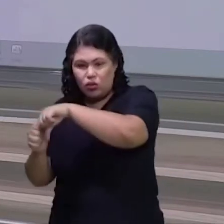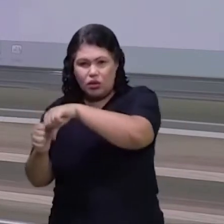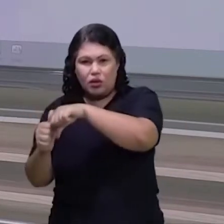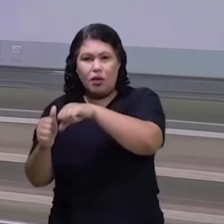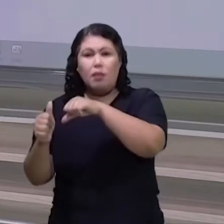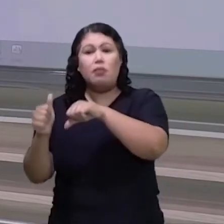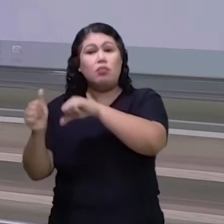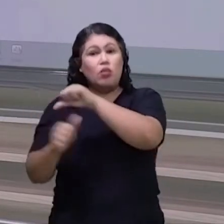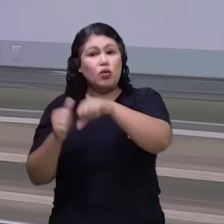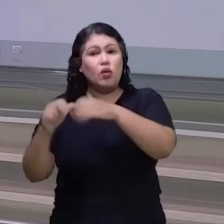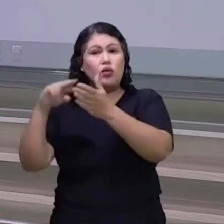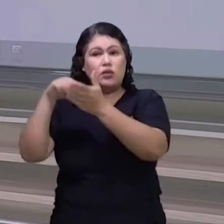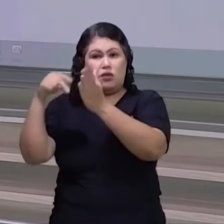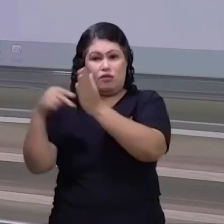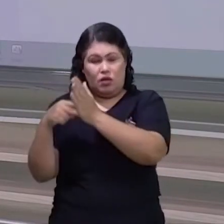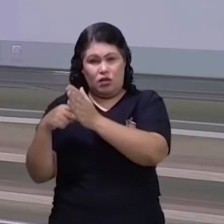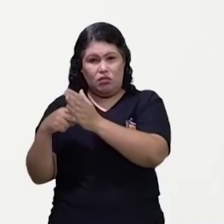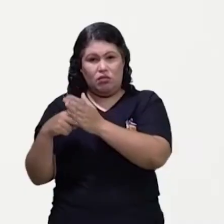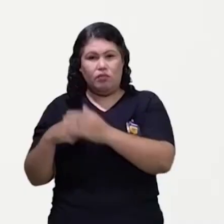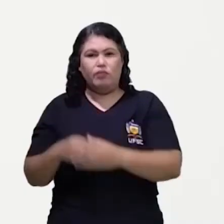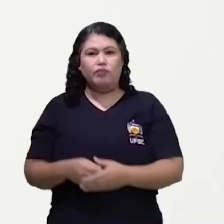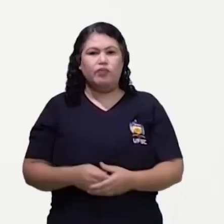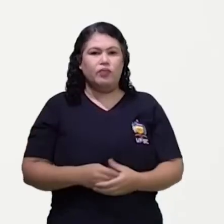fabrica. Aqui é um verbo, tá, gente?